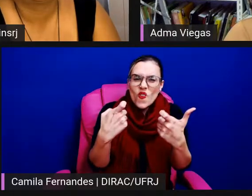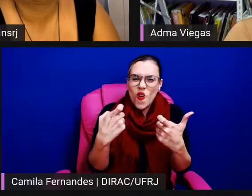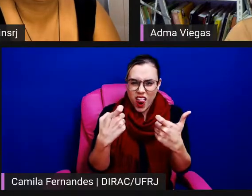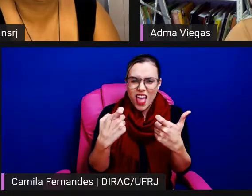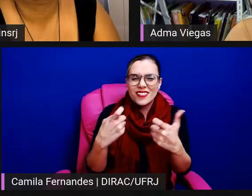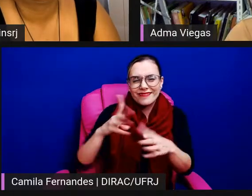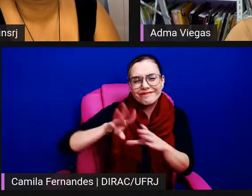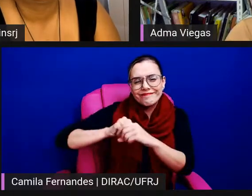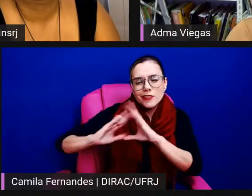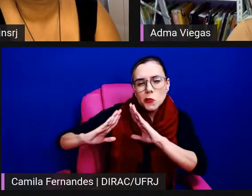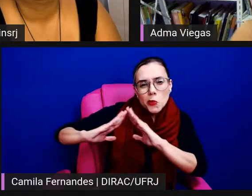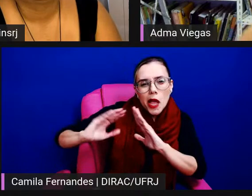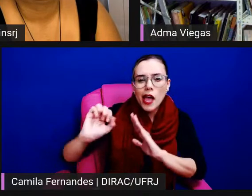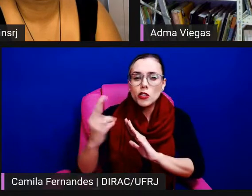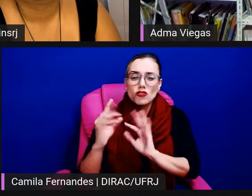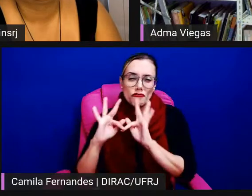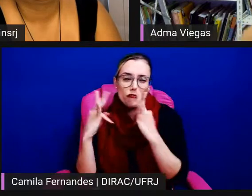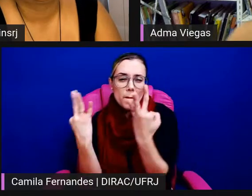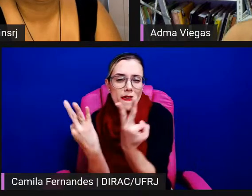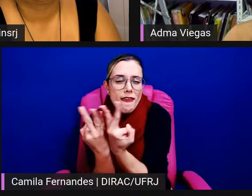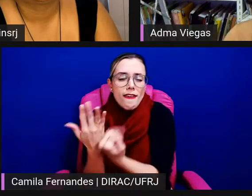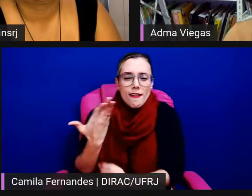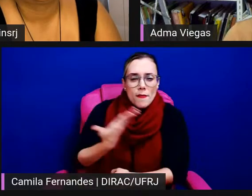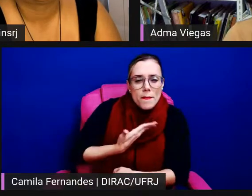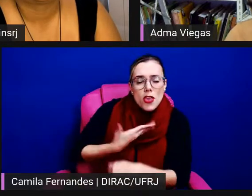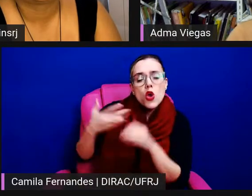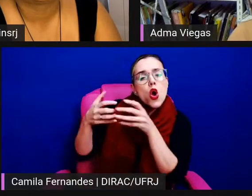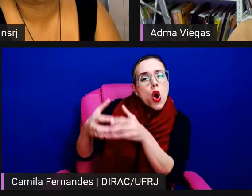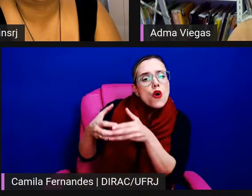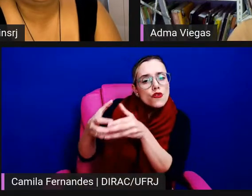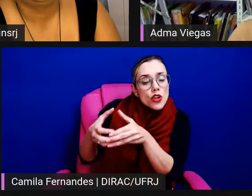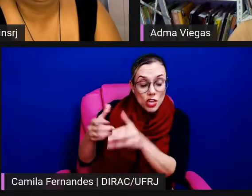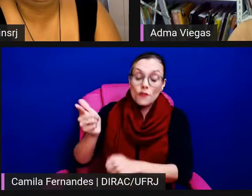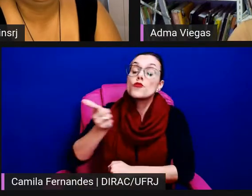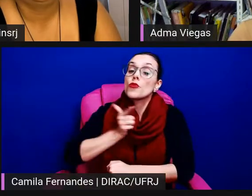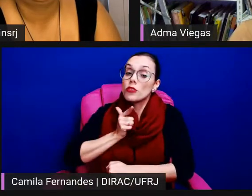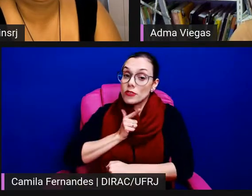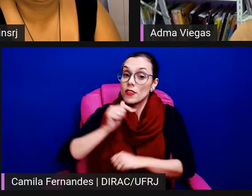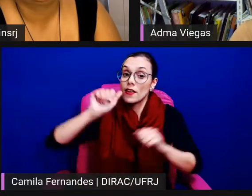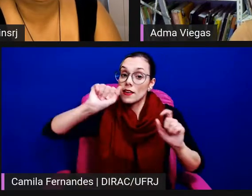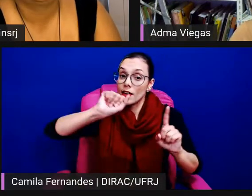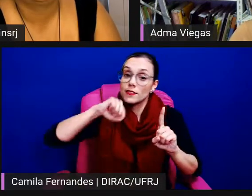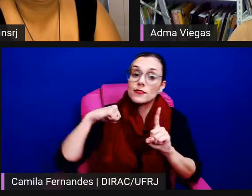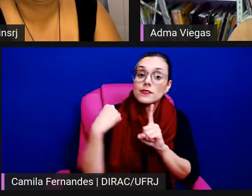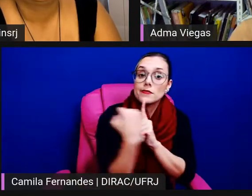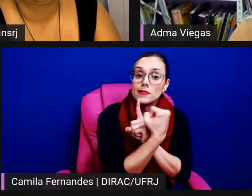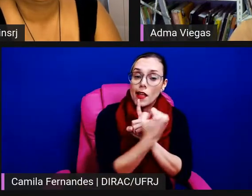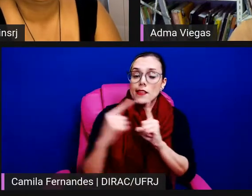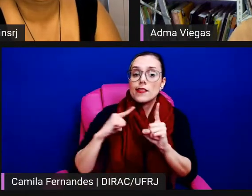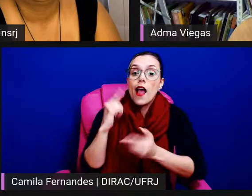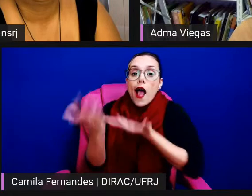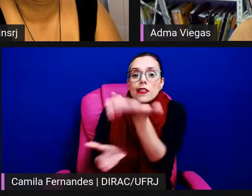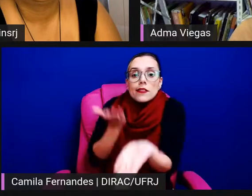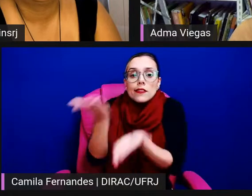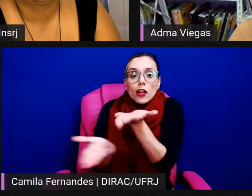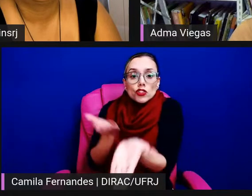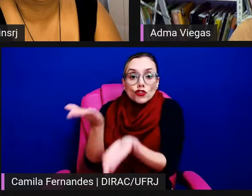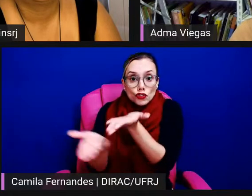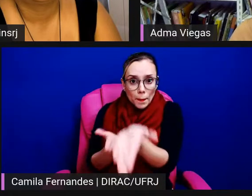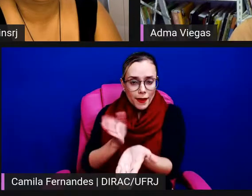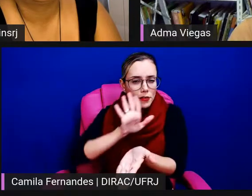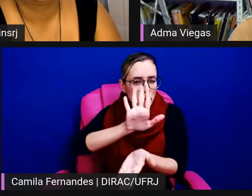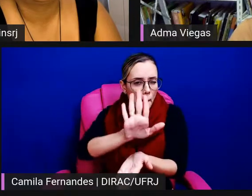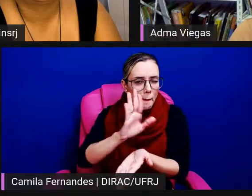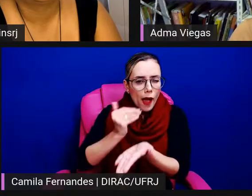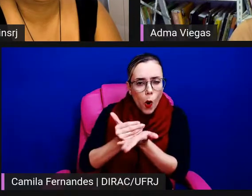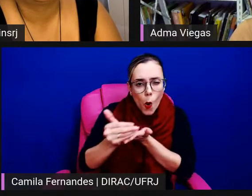Nós temos uma equipe de psicólogos e assistentes sociais que fazem um atendimento. Inicialmente, a mulher pode